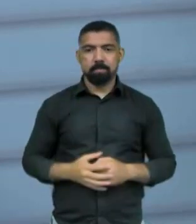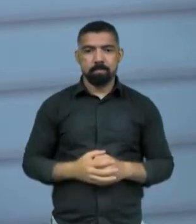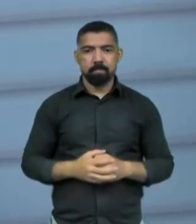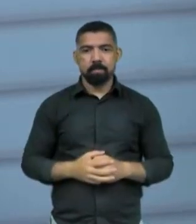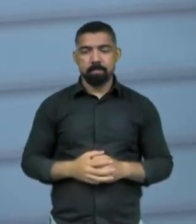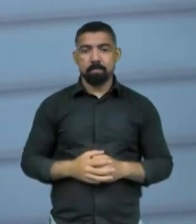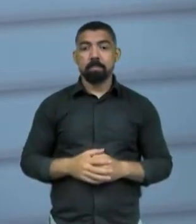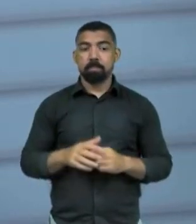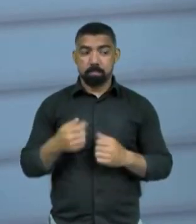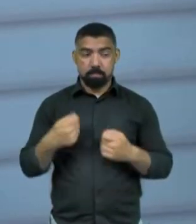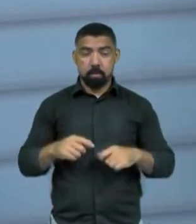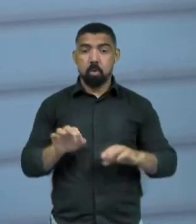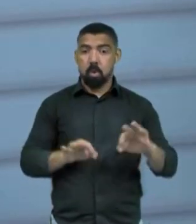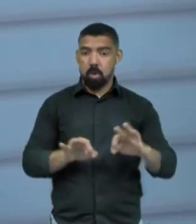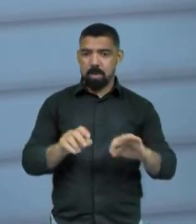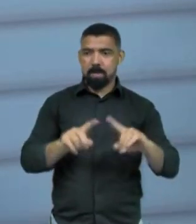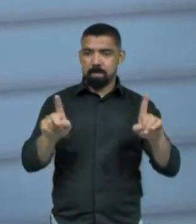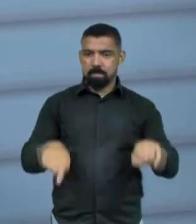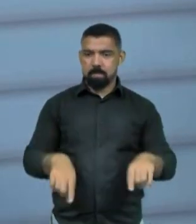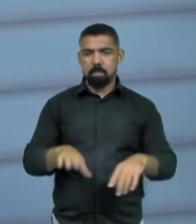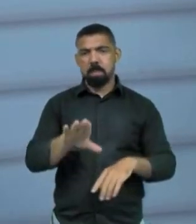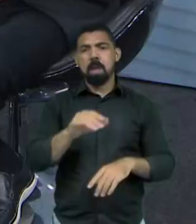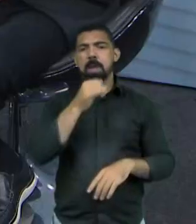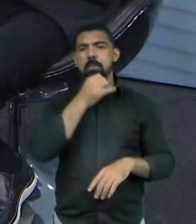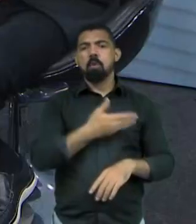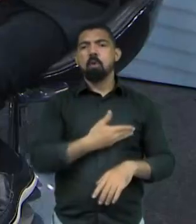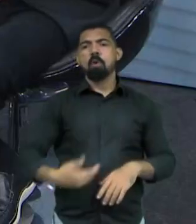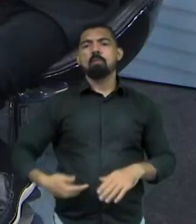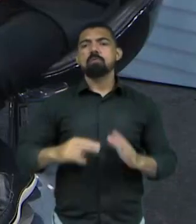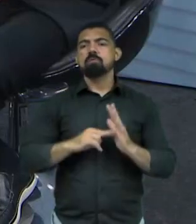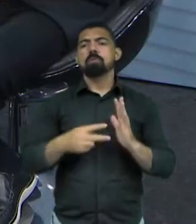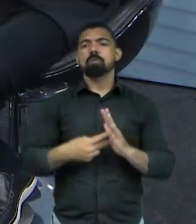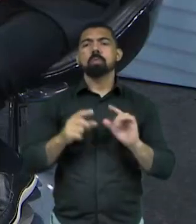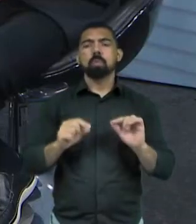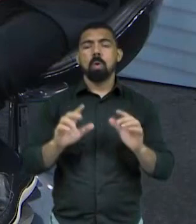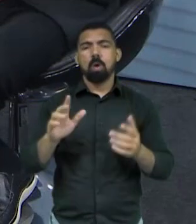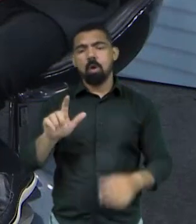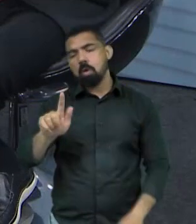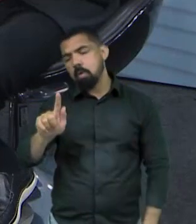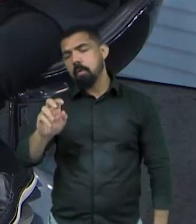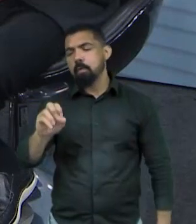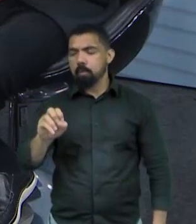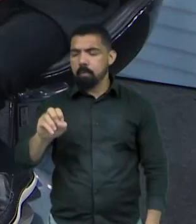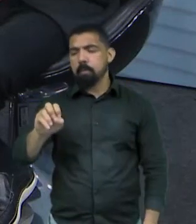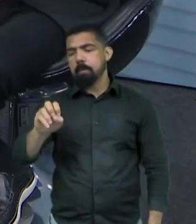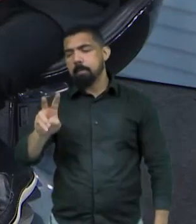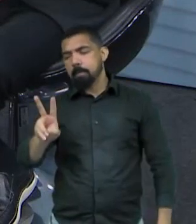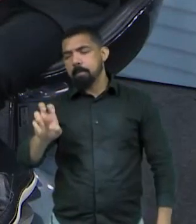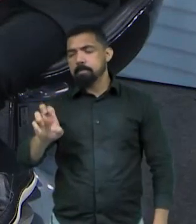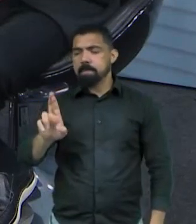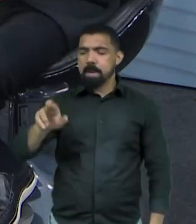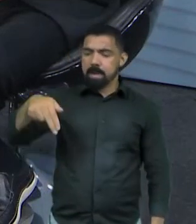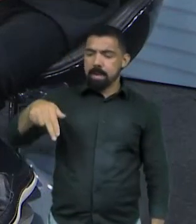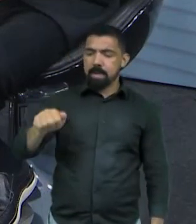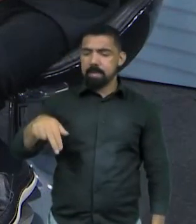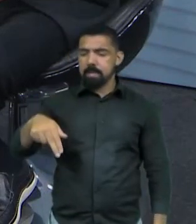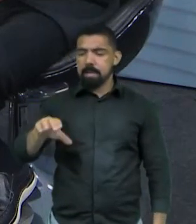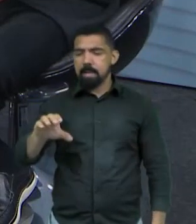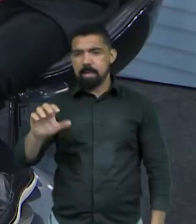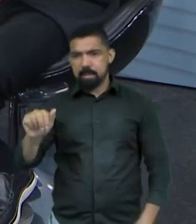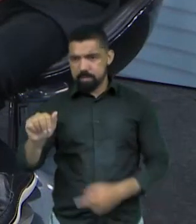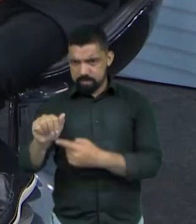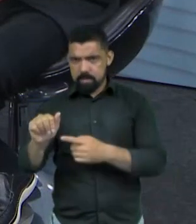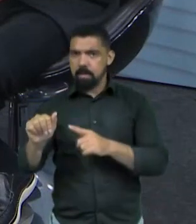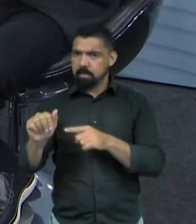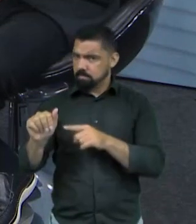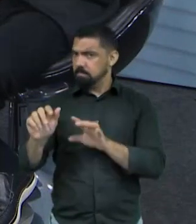plano. Certo? O que é isso, professor? Governança, porque essa palavra é uma palavra importante, eu até já usei isso aqui, já, mas é sempre